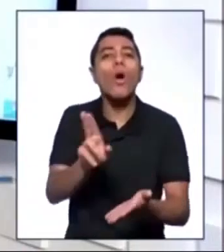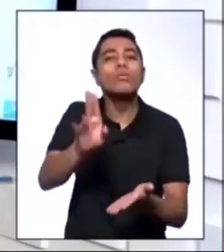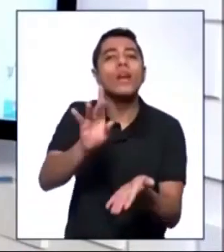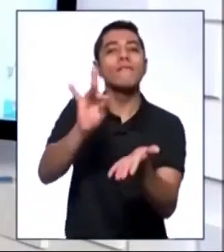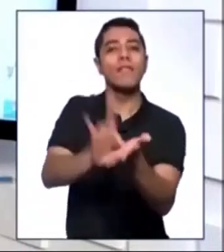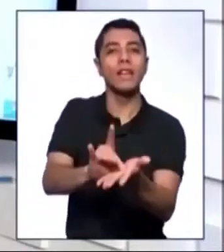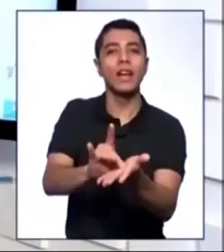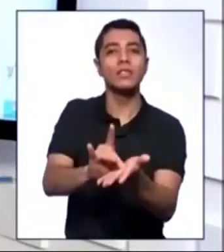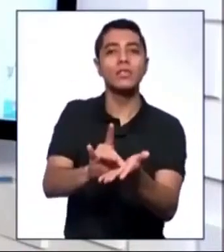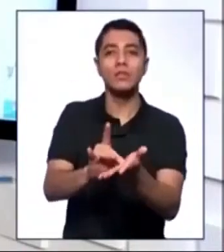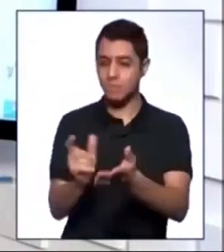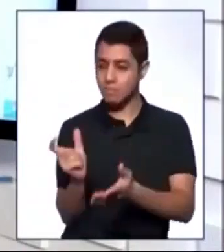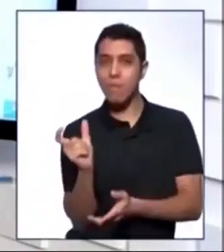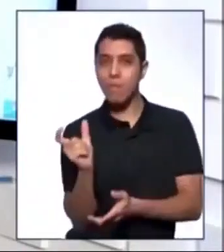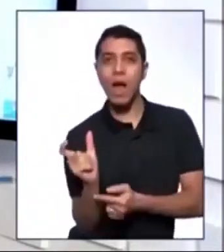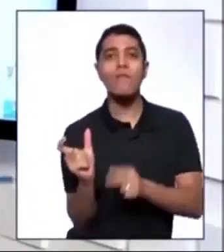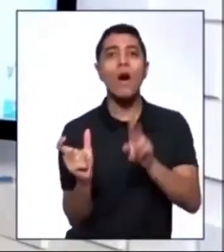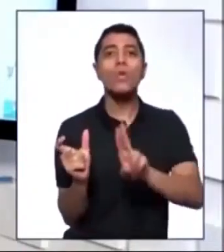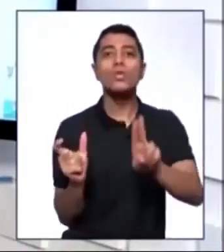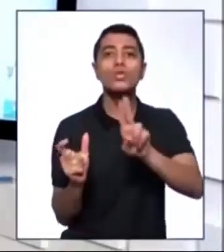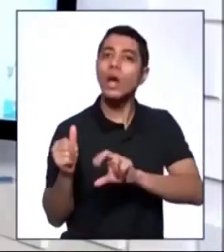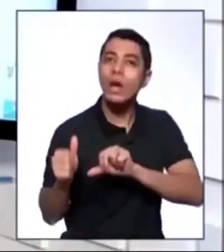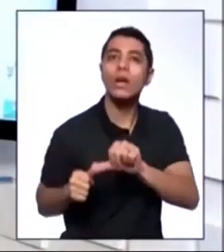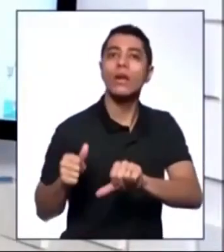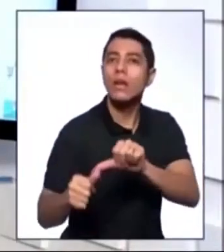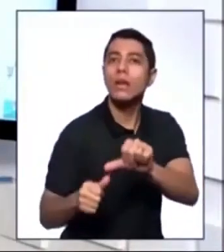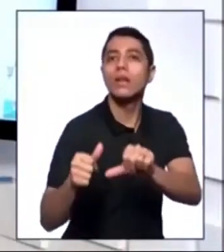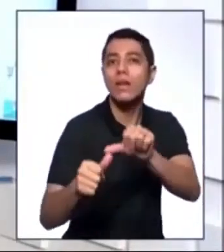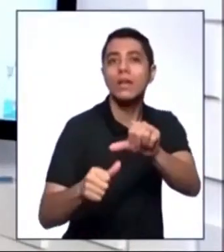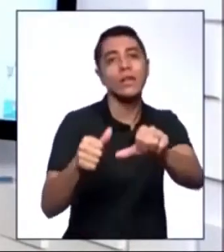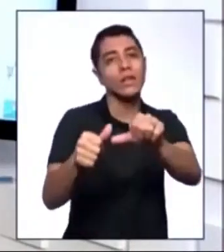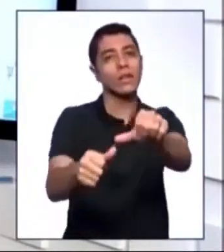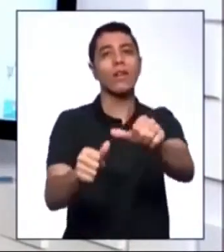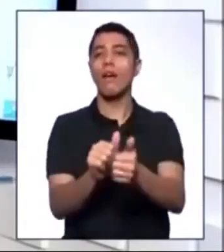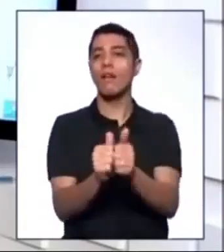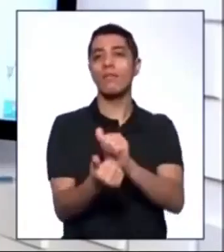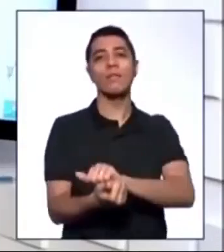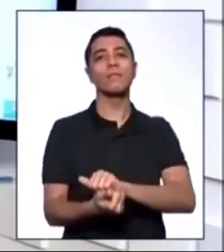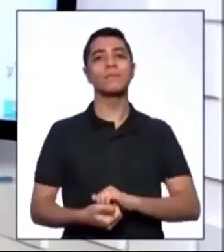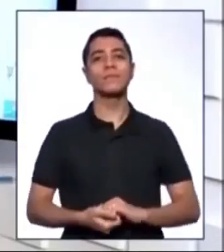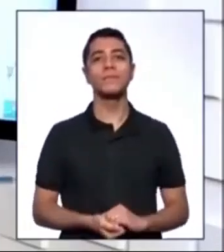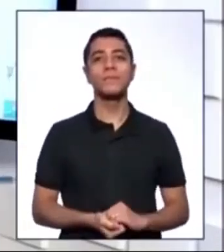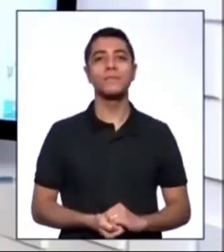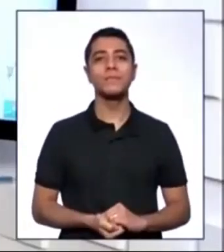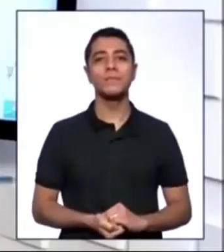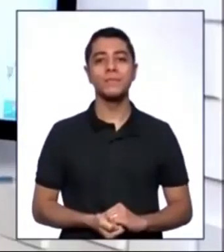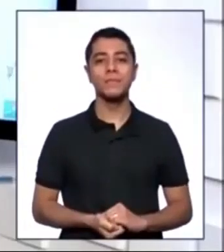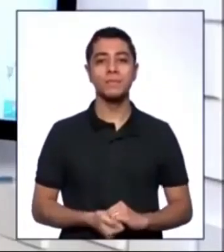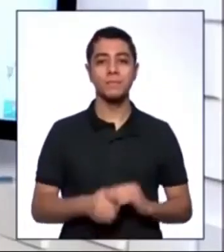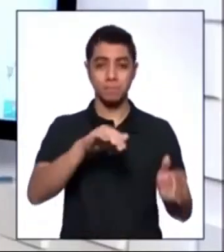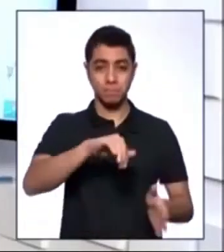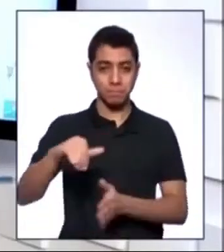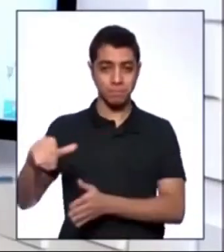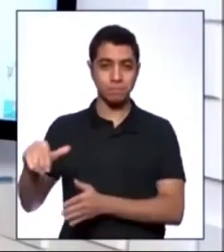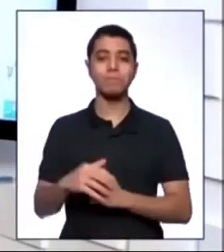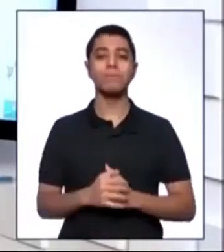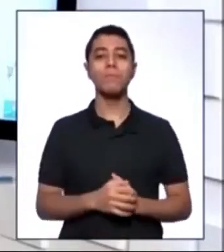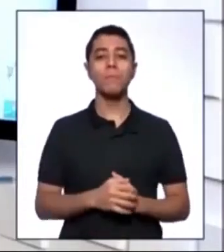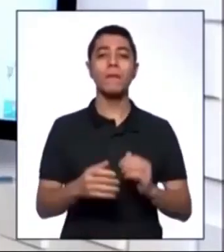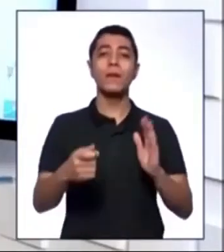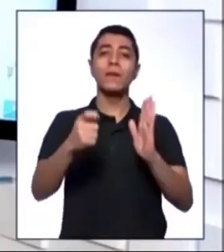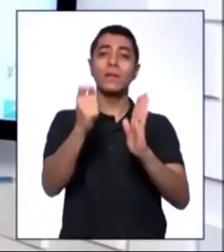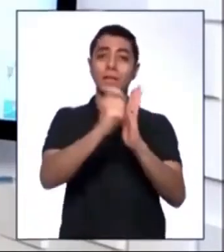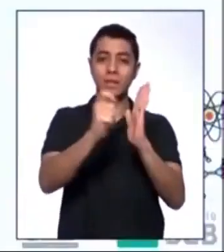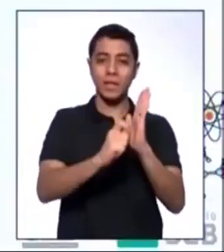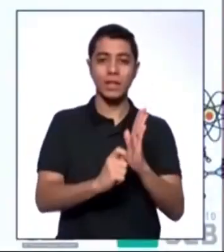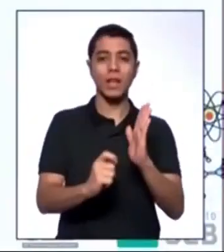alterando. Interessante. Vamos lá. Galera, o registro, a escrita. A escrita, ela determina que a